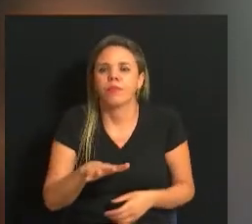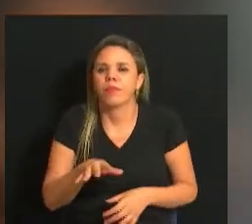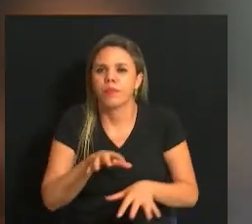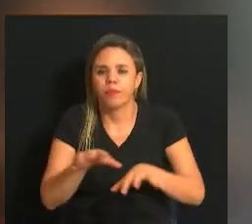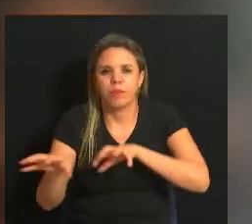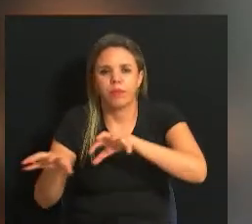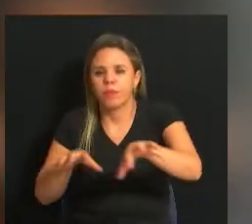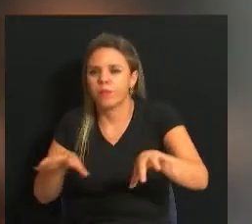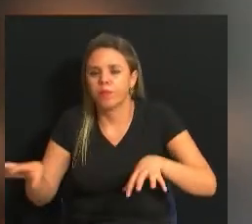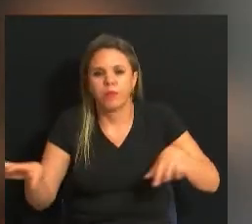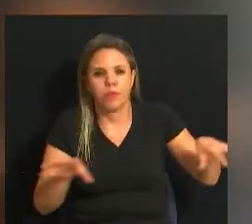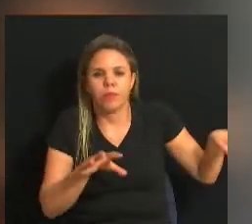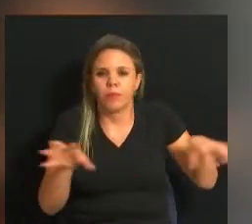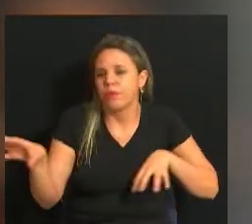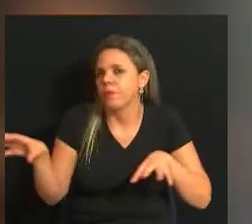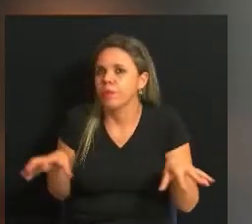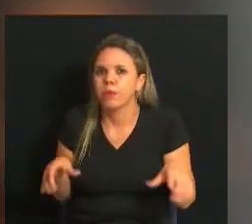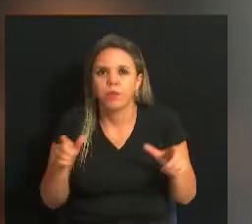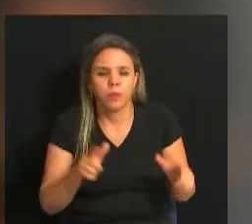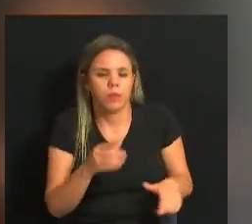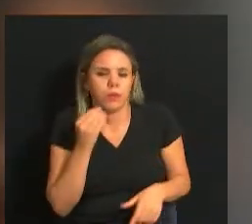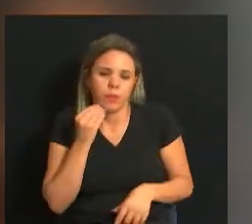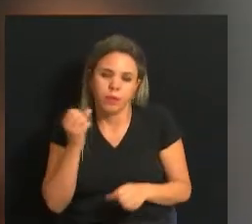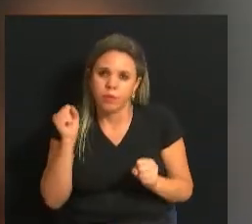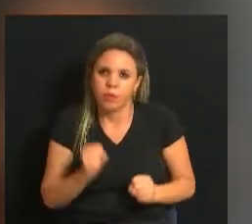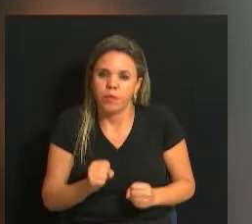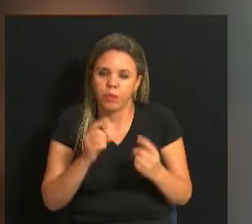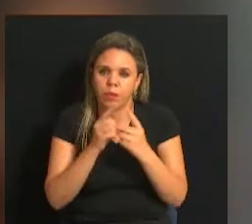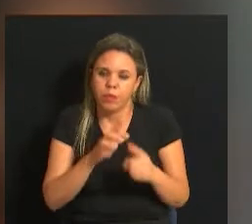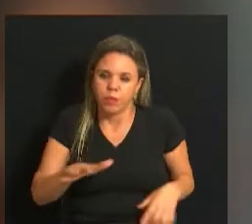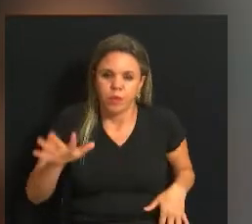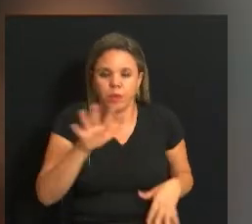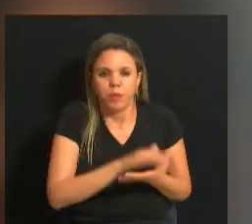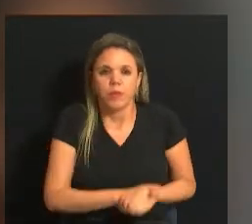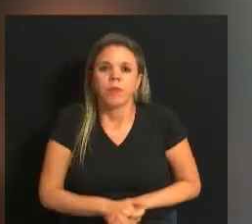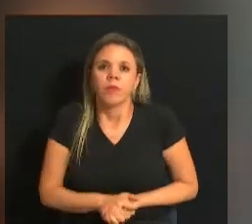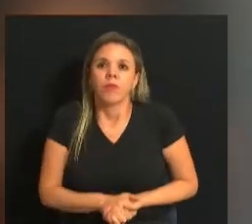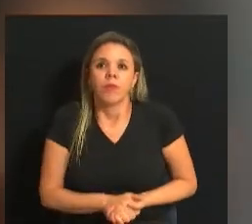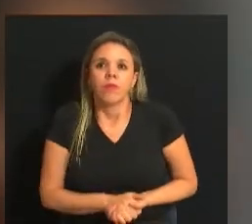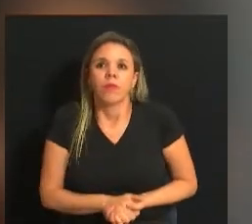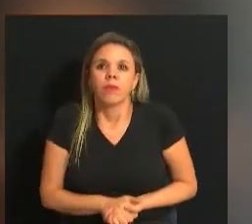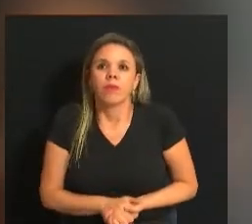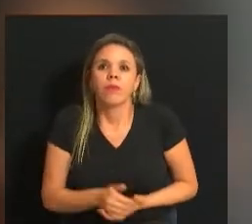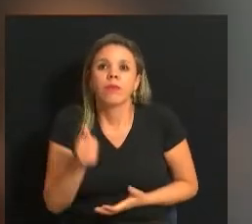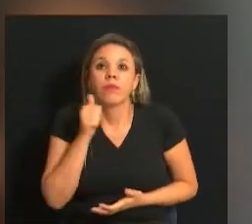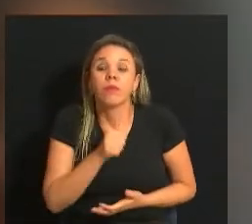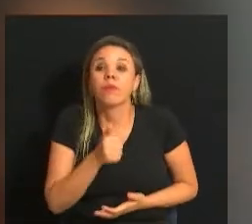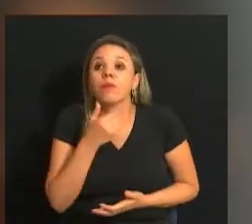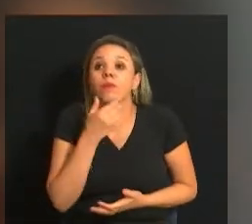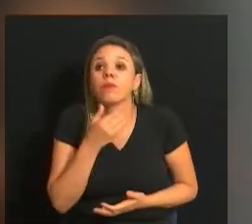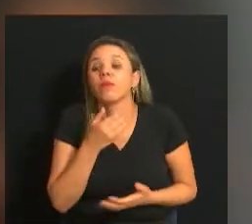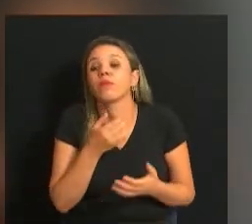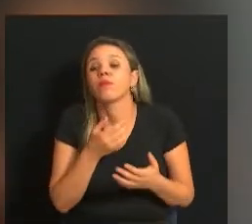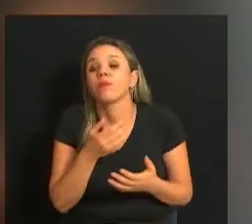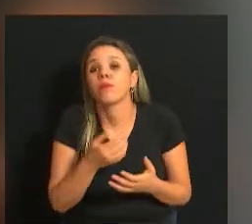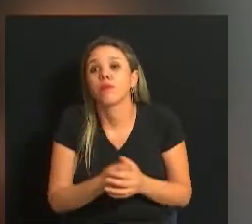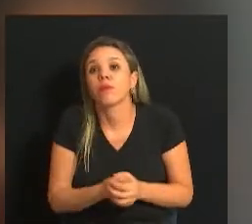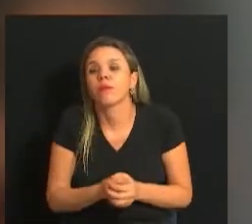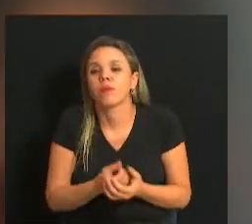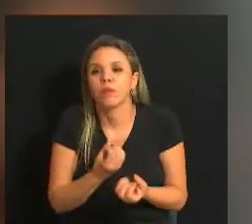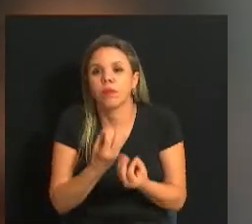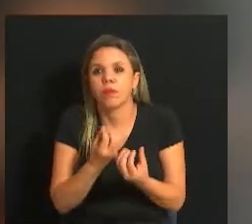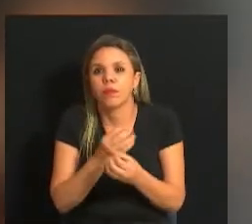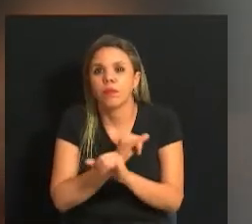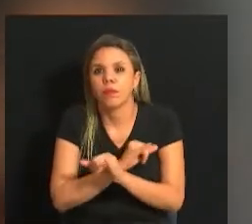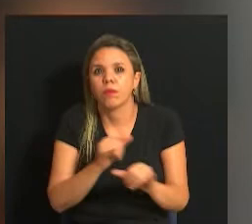descentralizados, espaços para que possam atender, acolher essas mulheres e aumentar também a informação. Essas